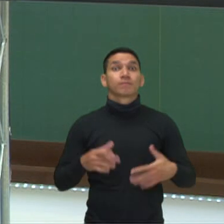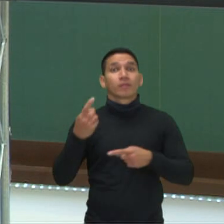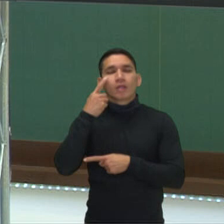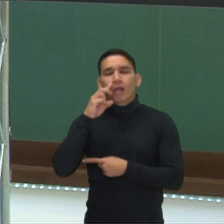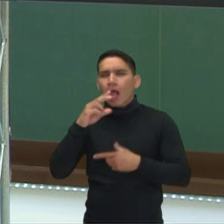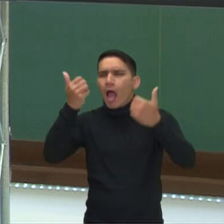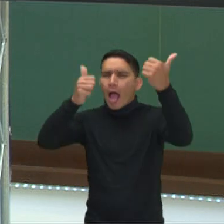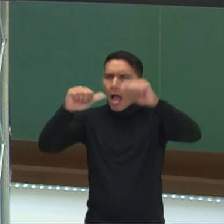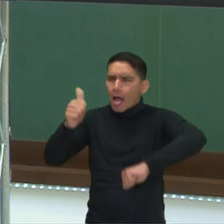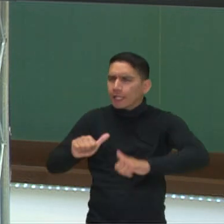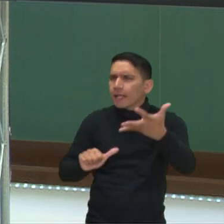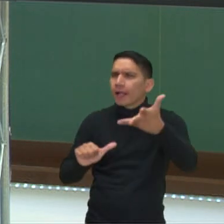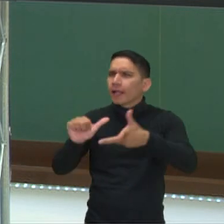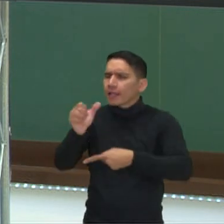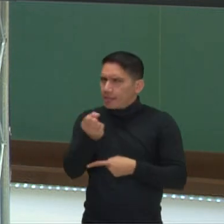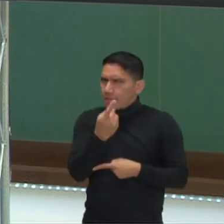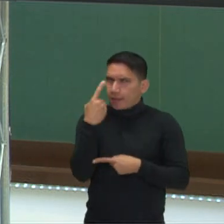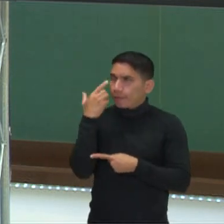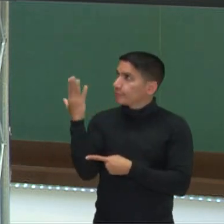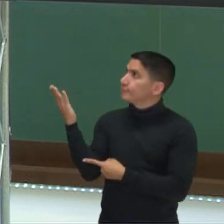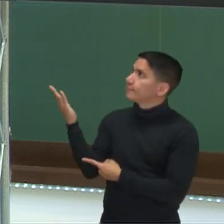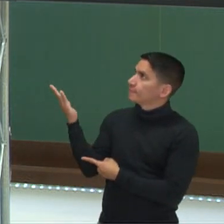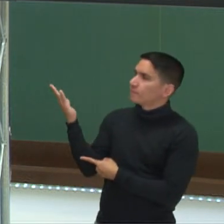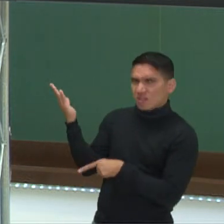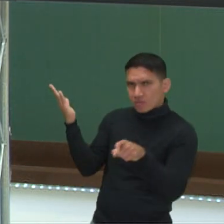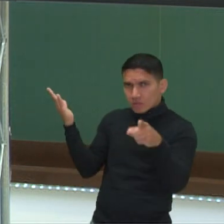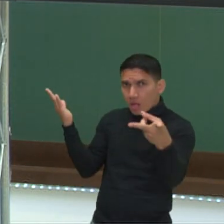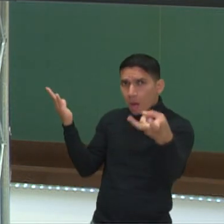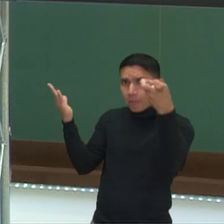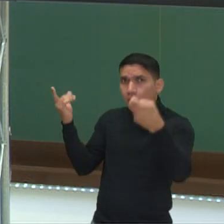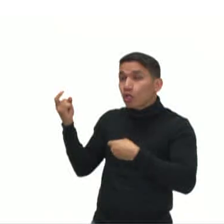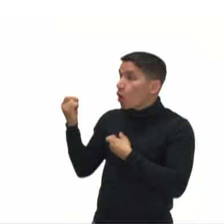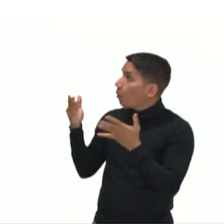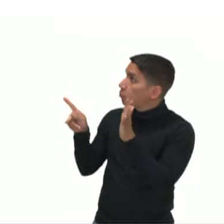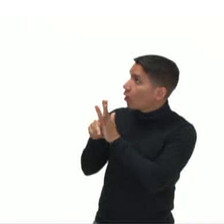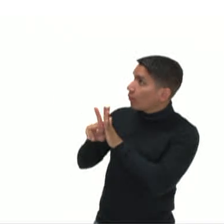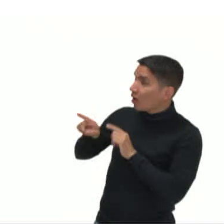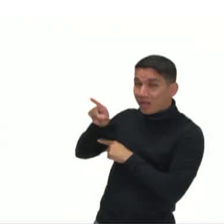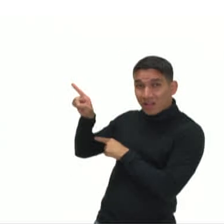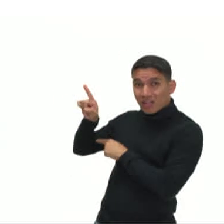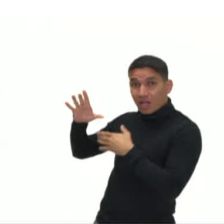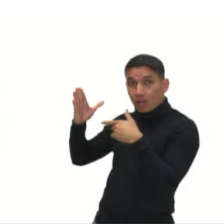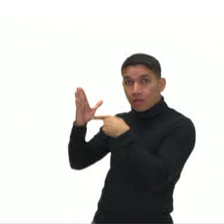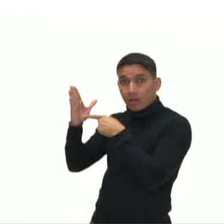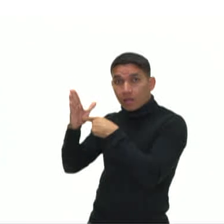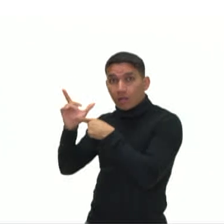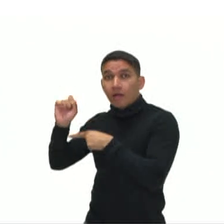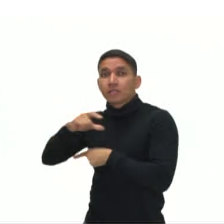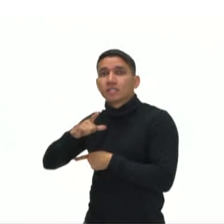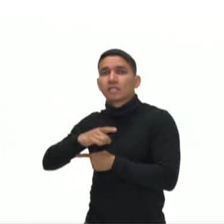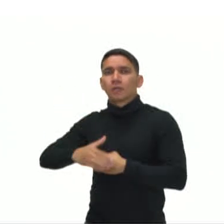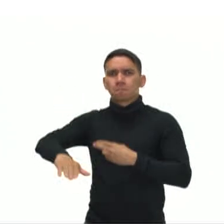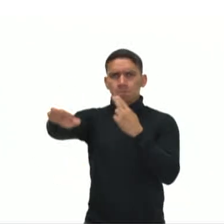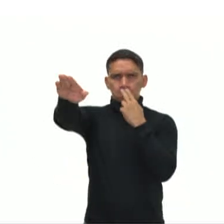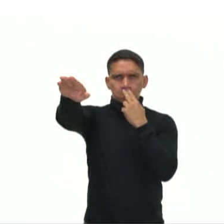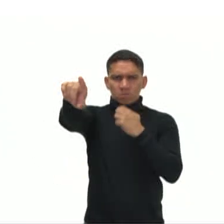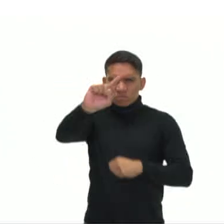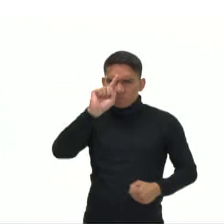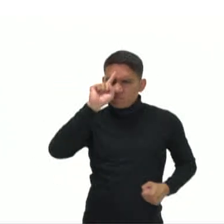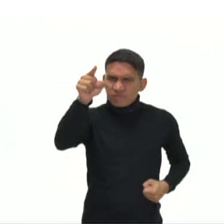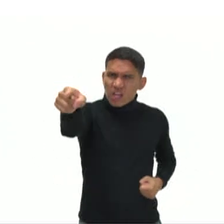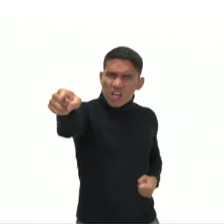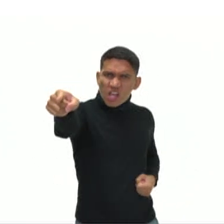Então vamos analisar alguns elementos dessa chart. Você percebe mais ao lado esquerdo a figura de Adolf Hitler com uma cara de